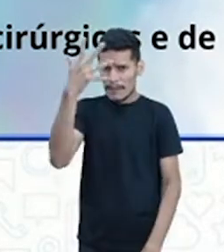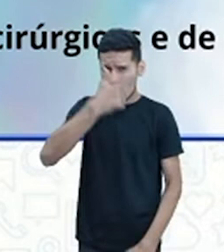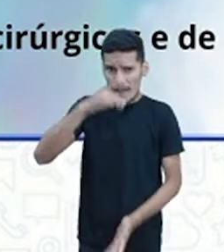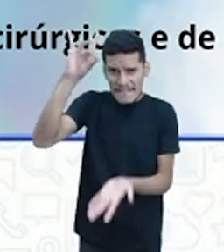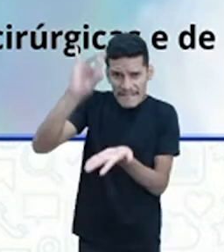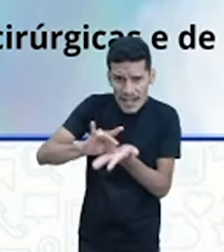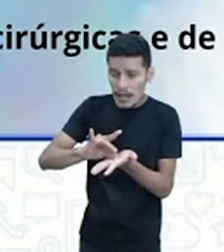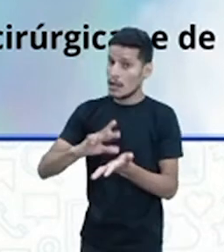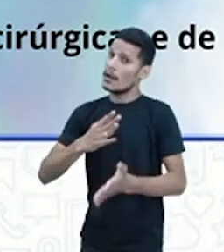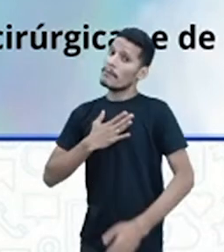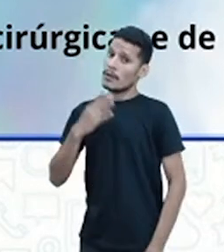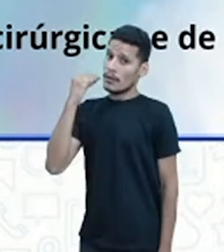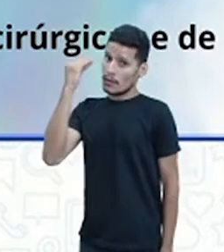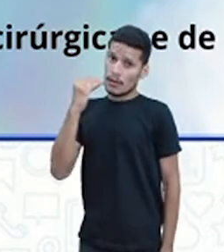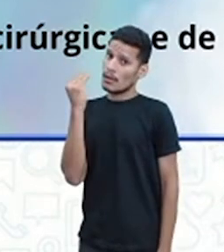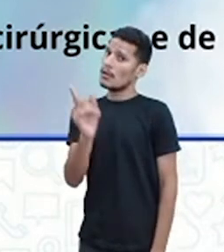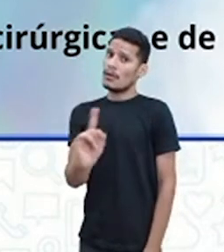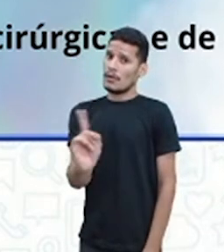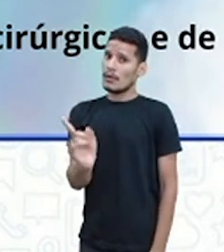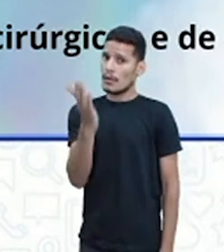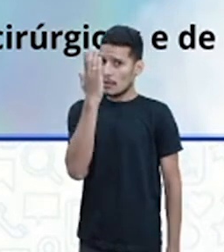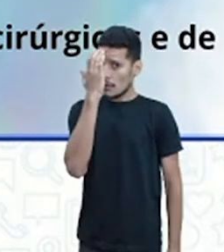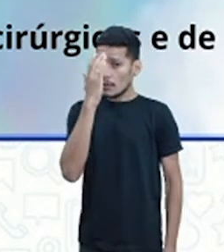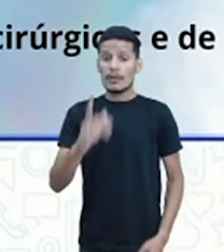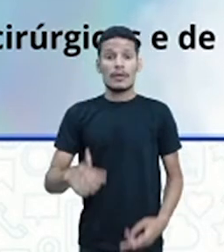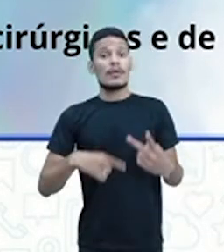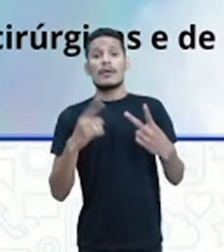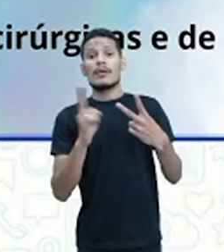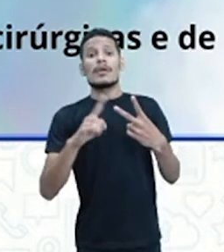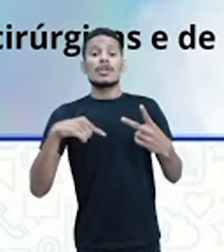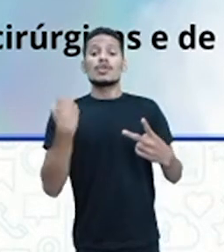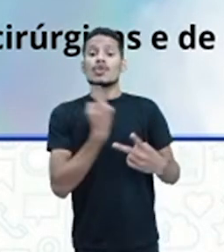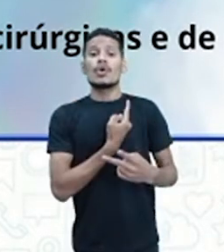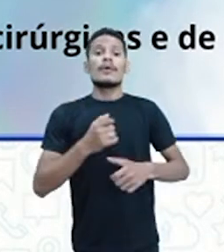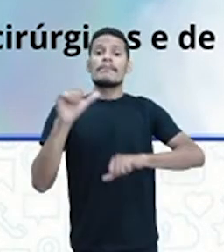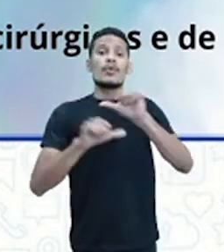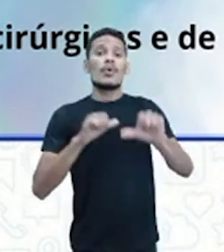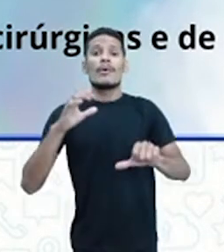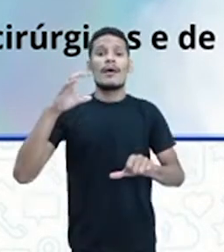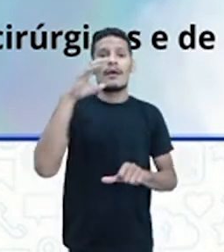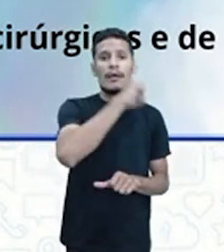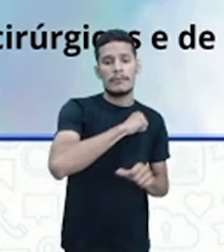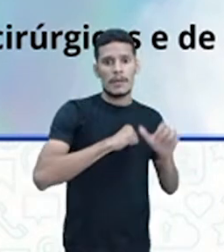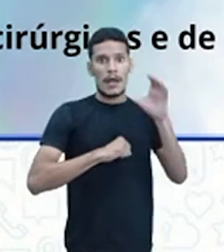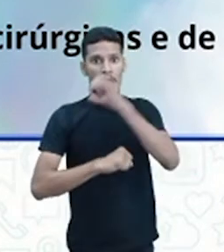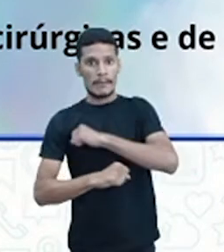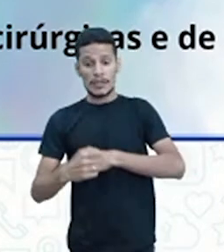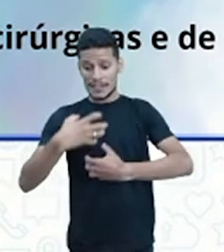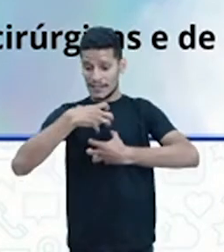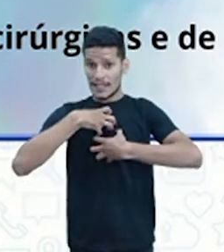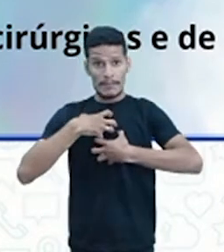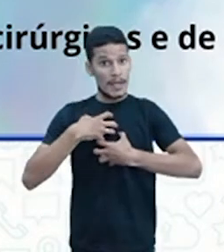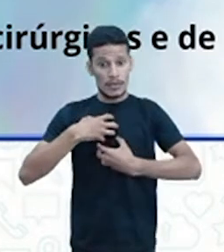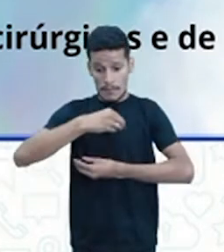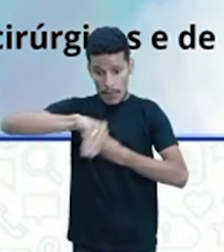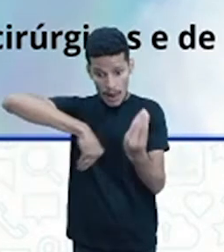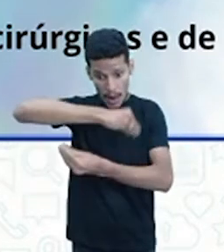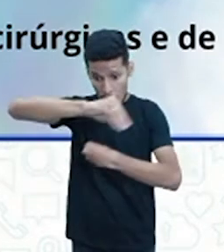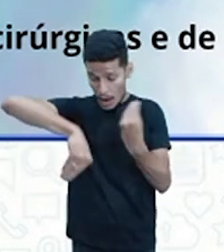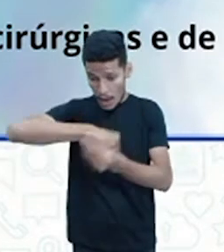Pelo menos na minha experiência pessoal aí. E 2, a gente muda muito rápido e os sentimentos são todos muito